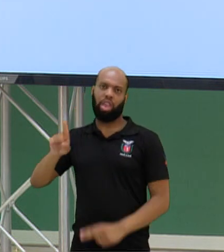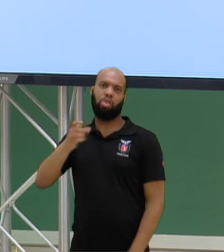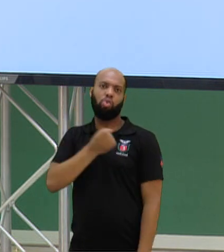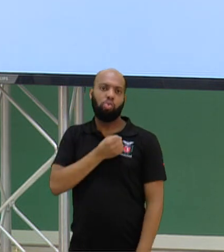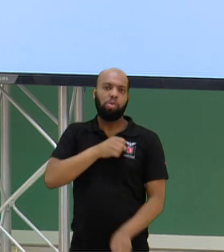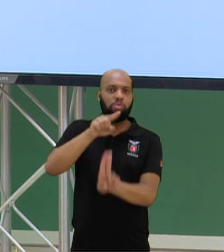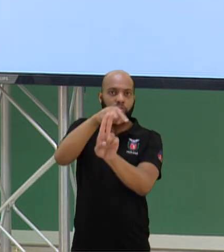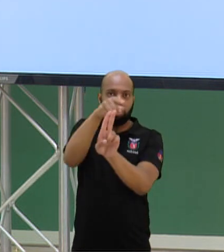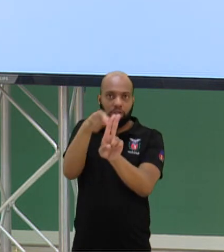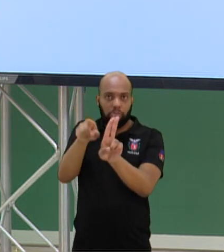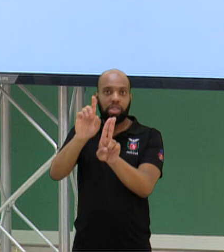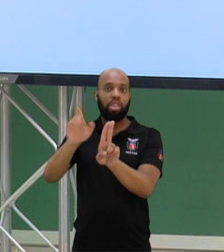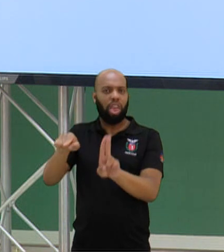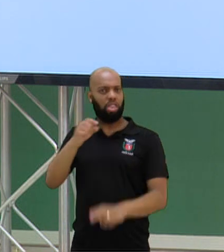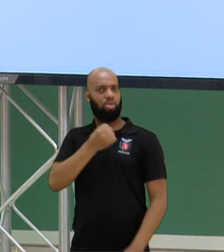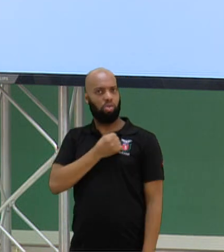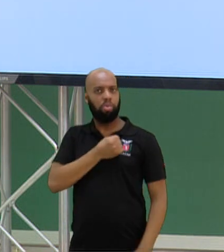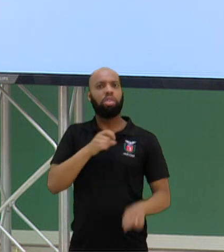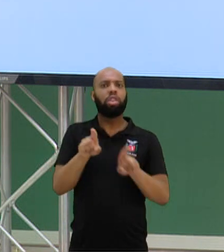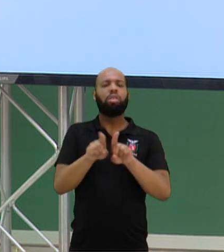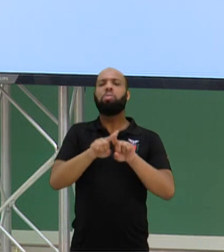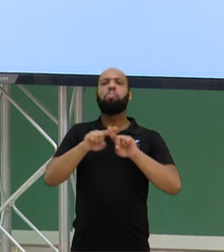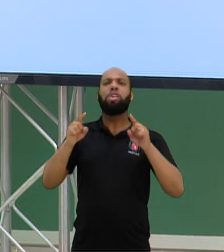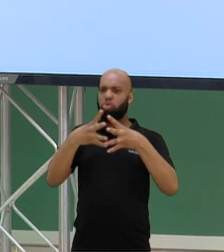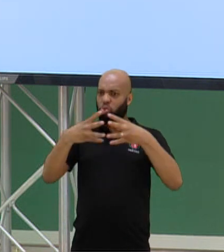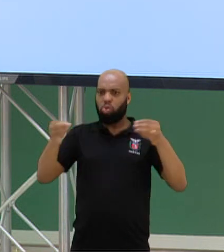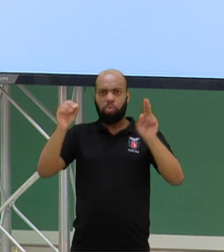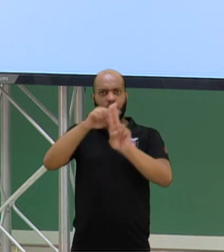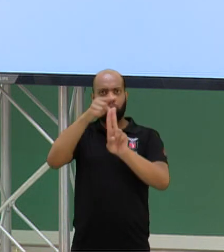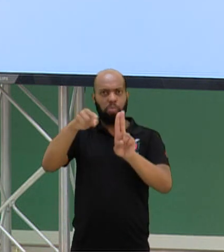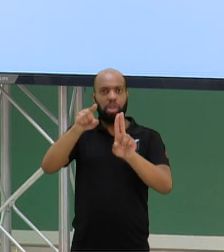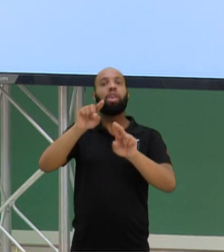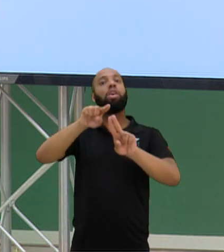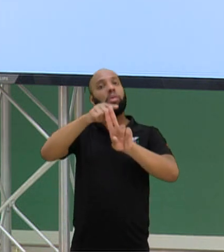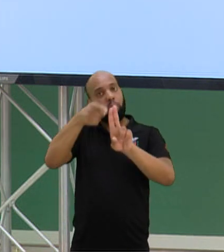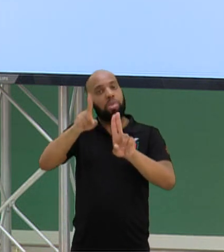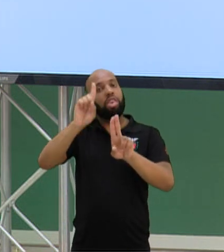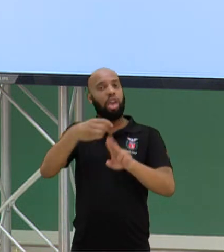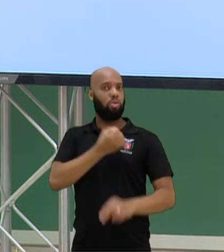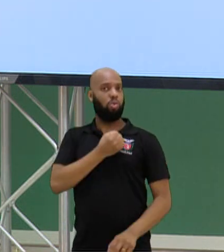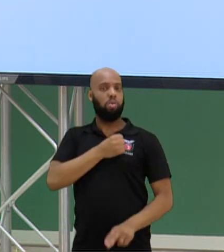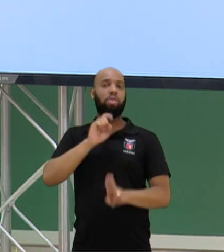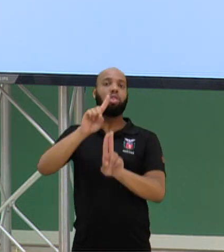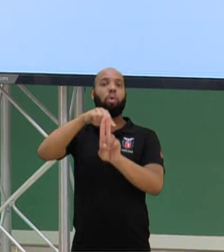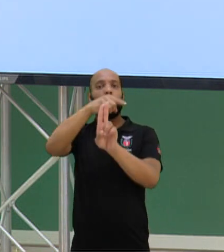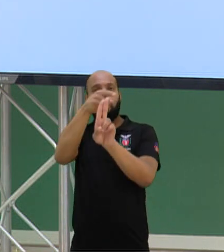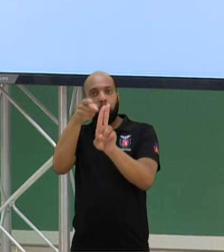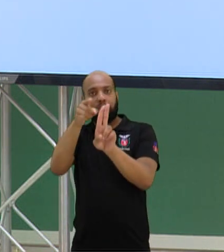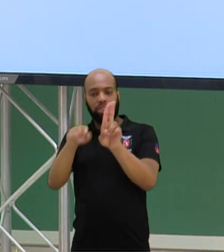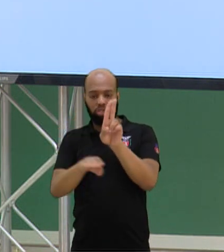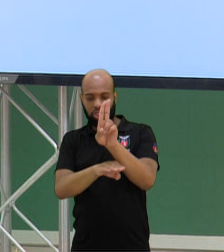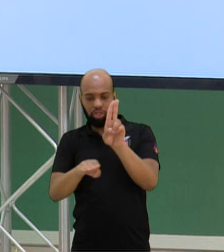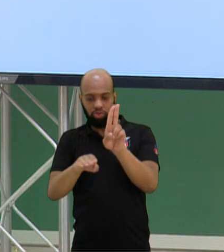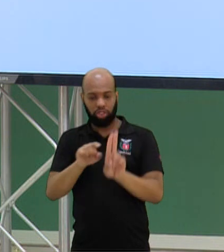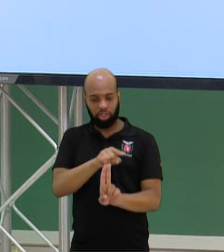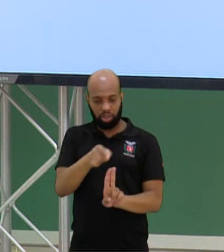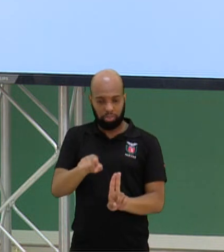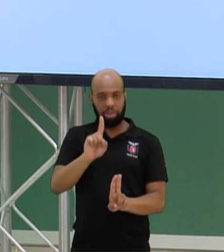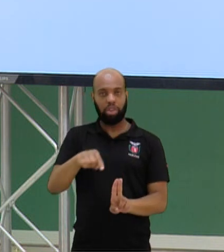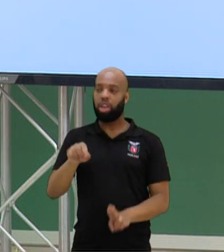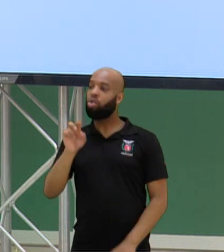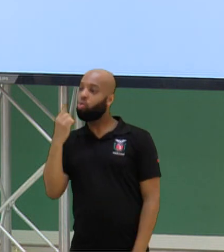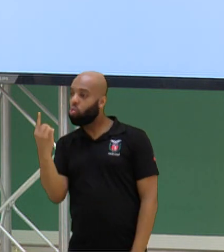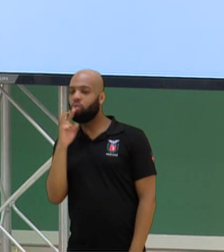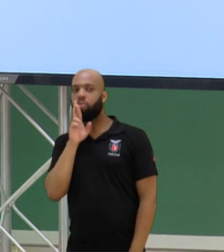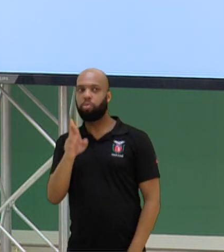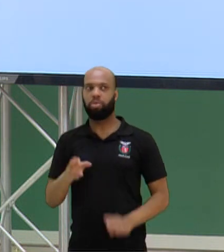nossa, mas como assim, professora? Cadê o π? O π é um número, gente. Então, π divididos por π, ele é 1, tá bom? Então, eu tenho